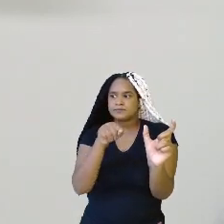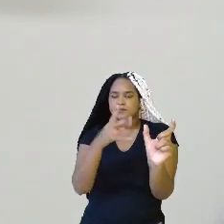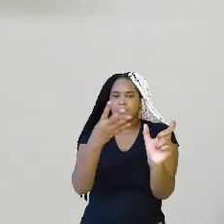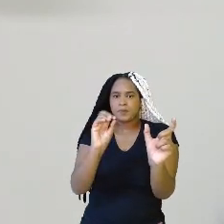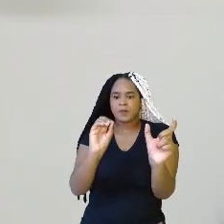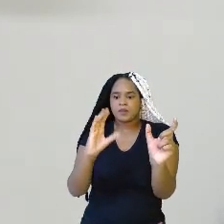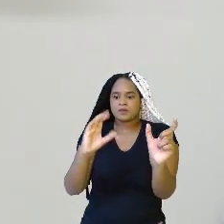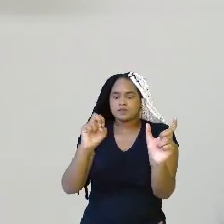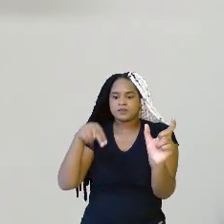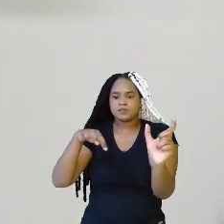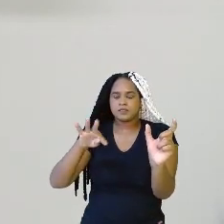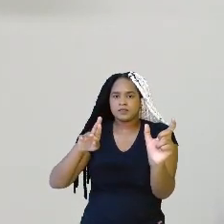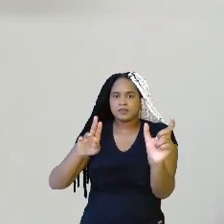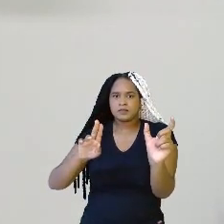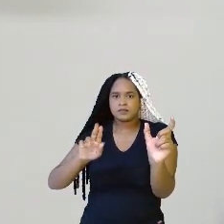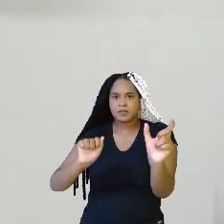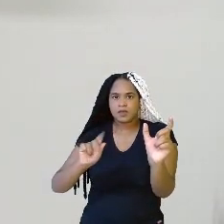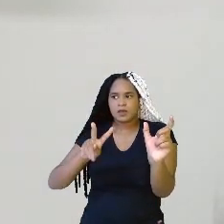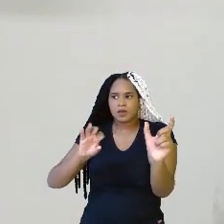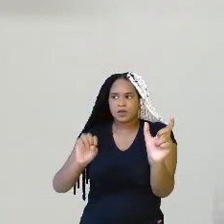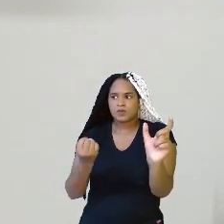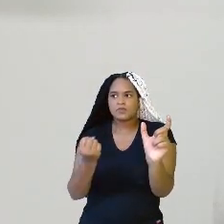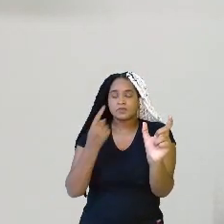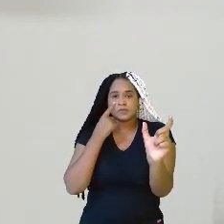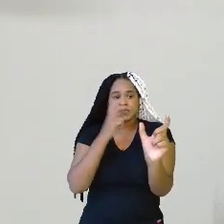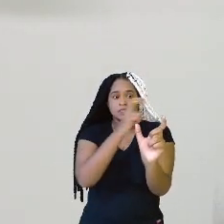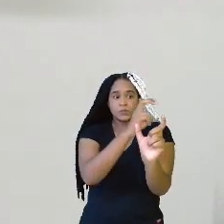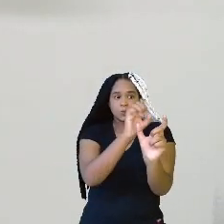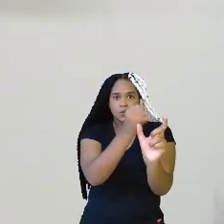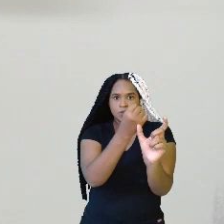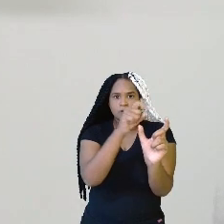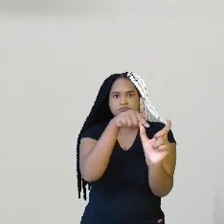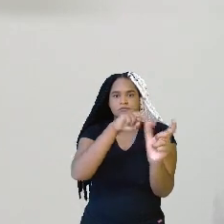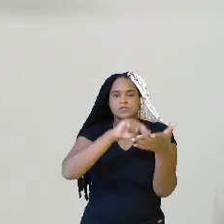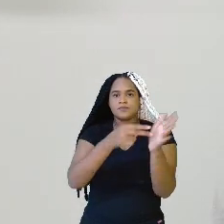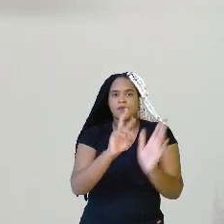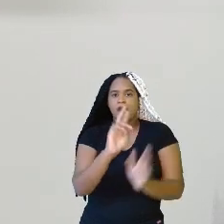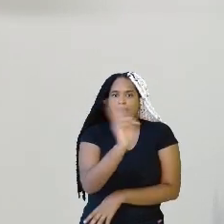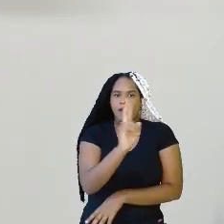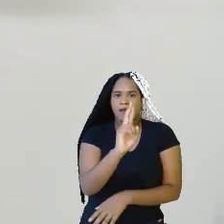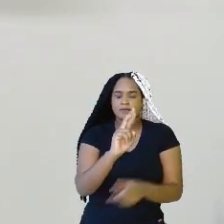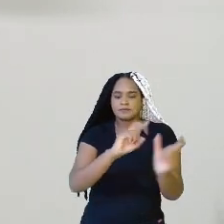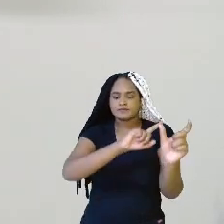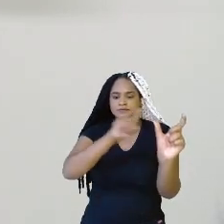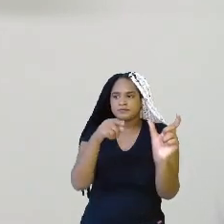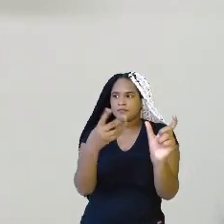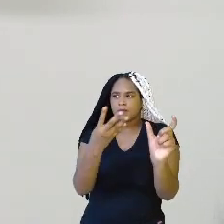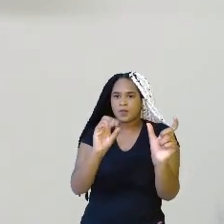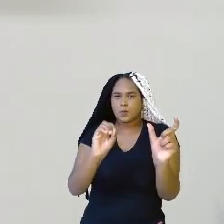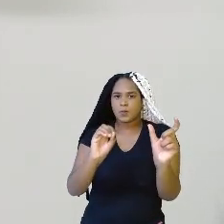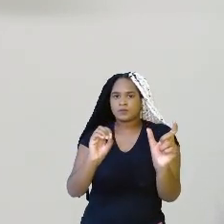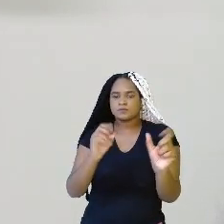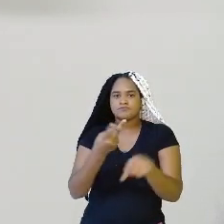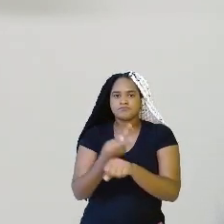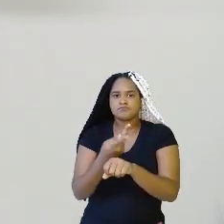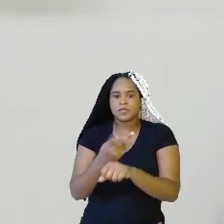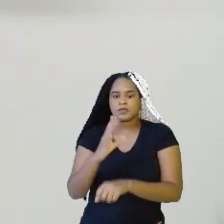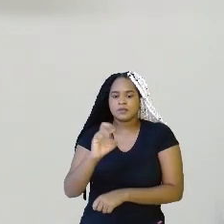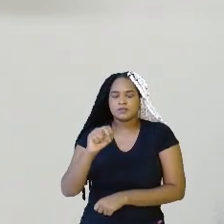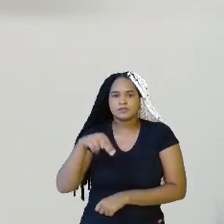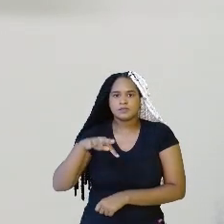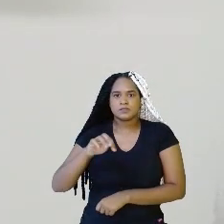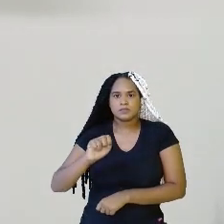Onde o real ele é representado por esse 58, que vem antes da vírgula, e os meus centavos depois da